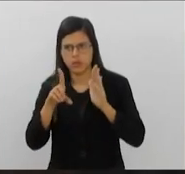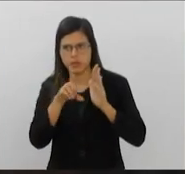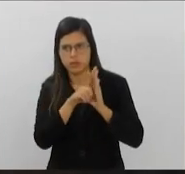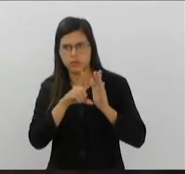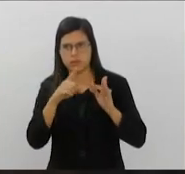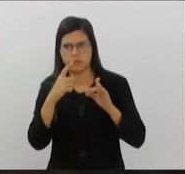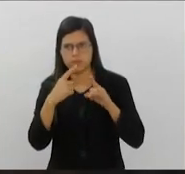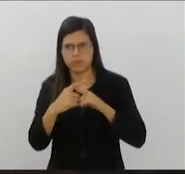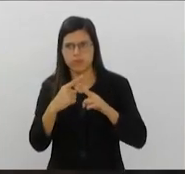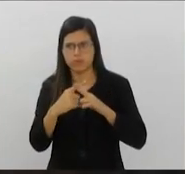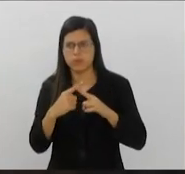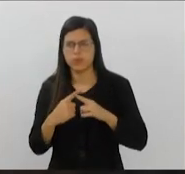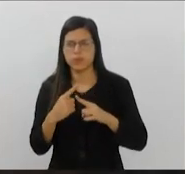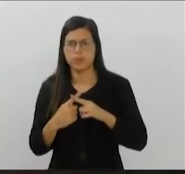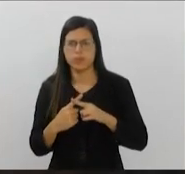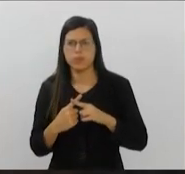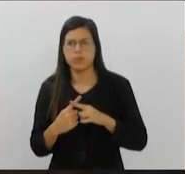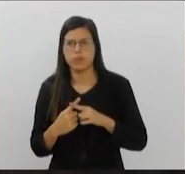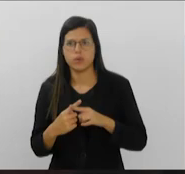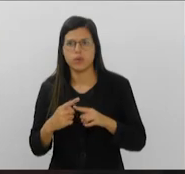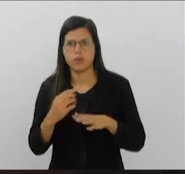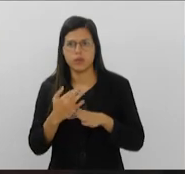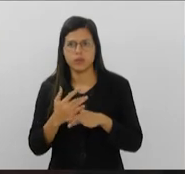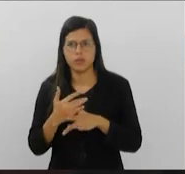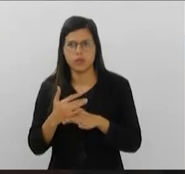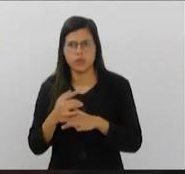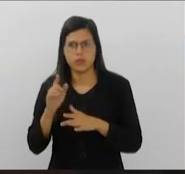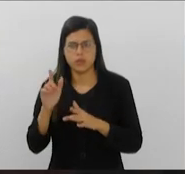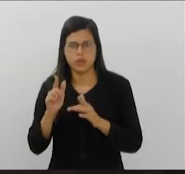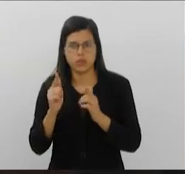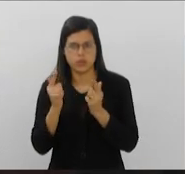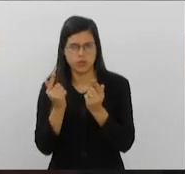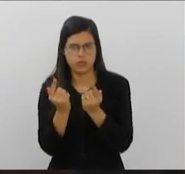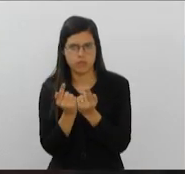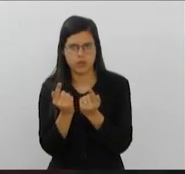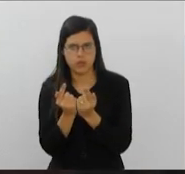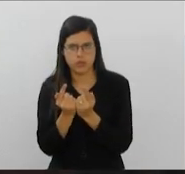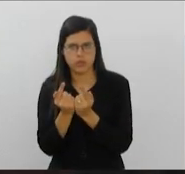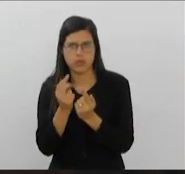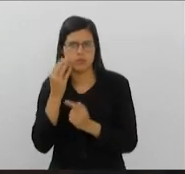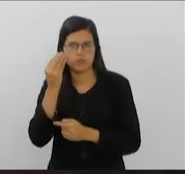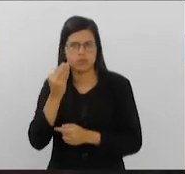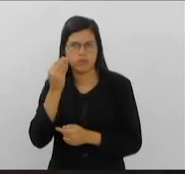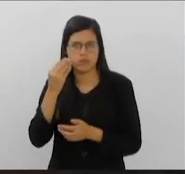porque eu tive no município de Magé uma experiência como secretário de governo,